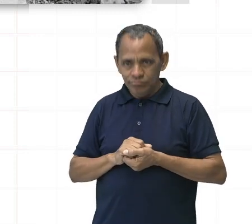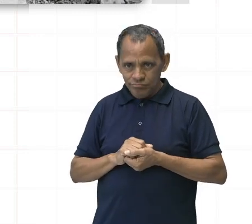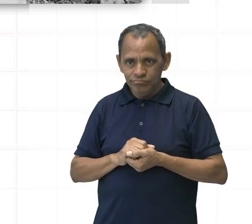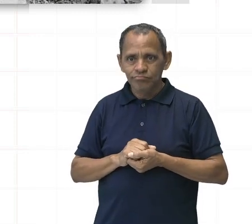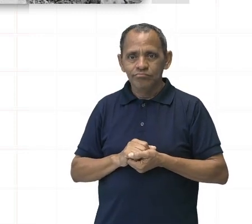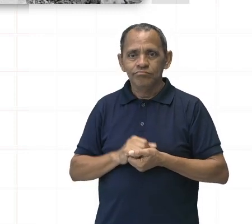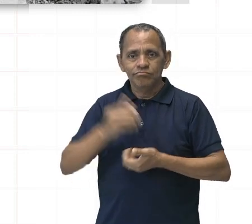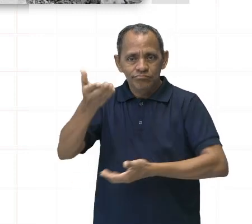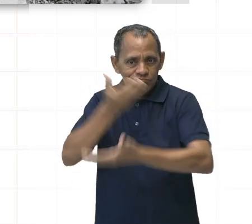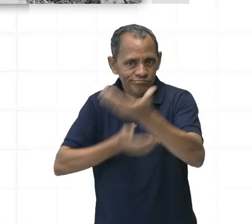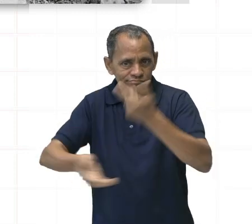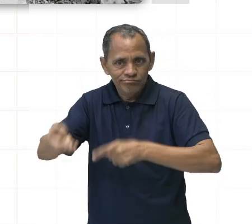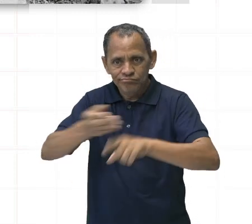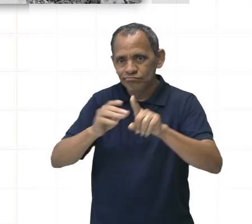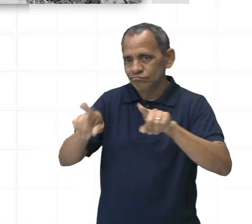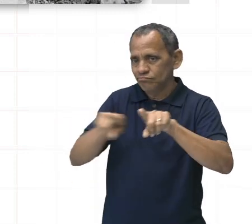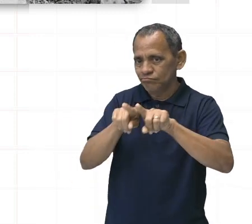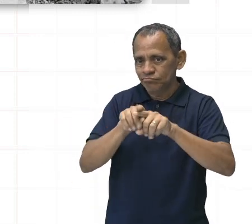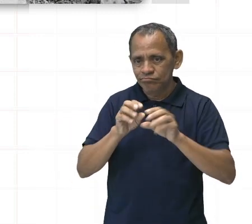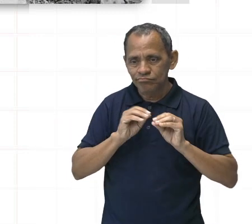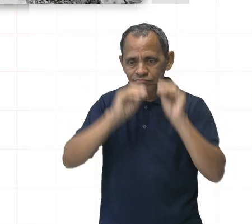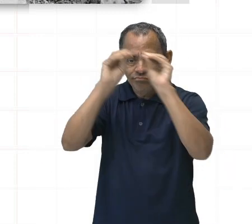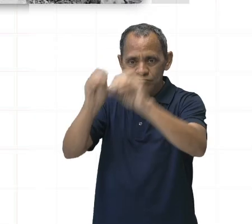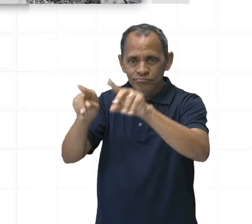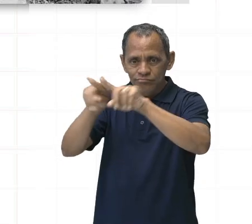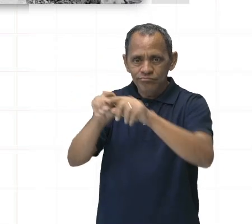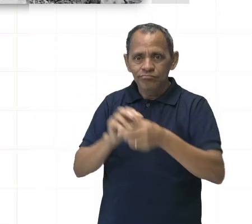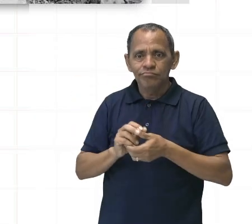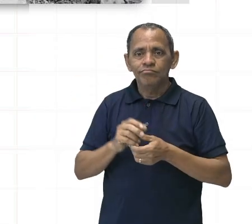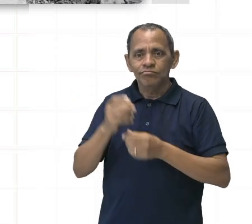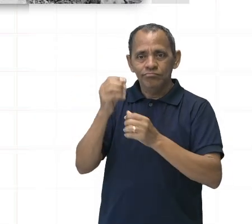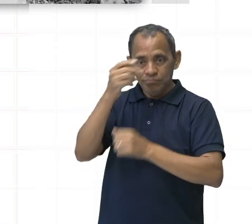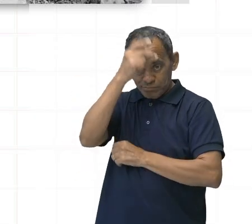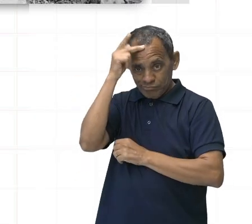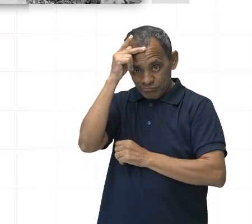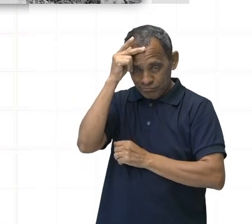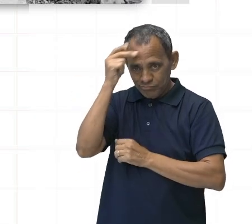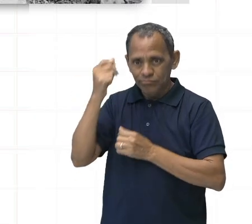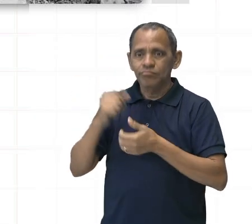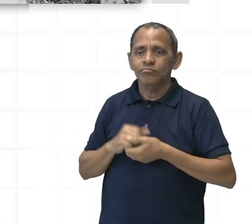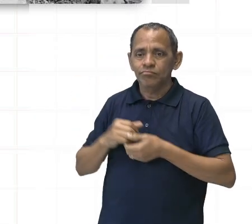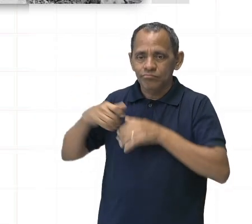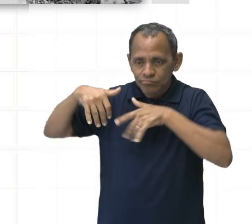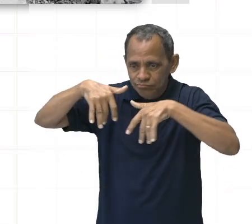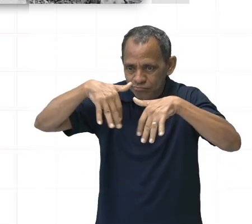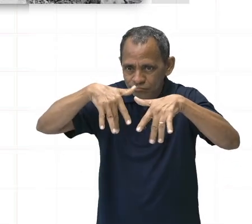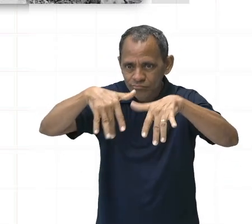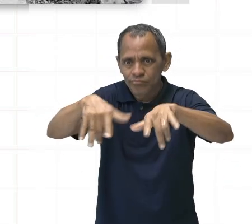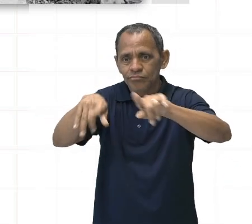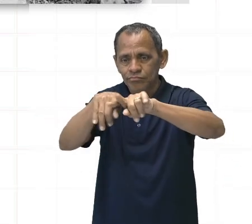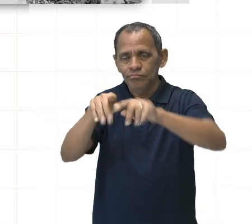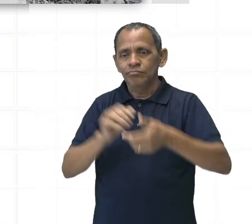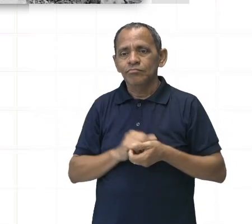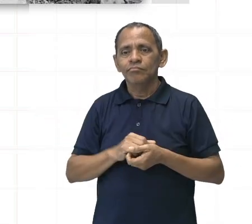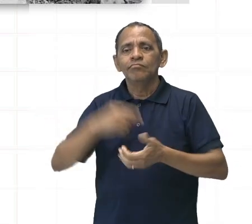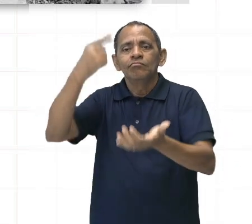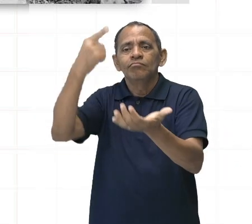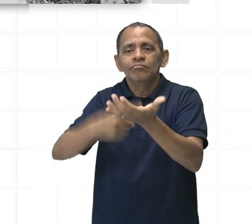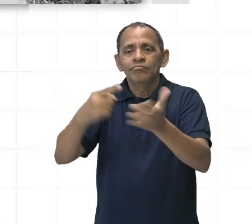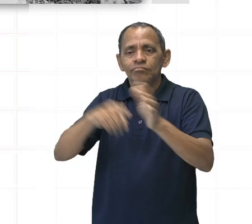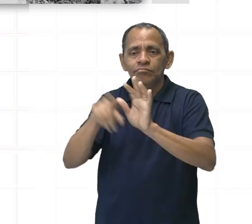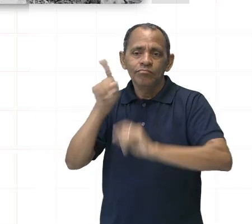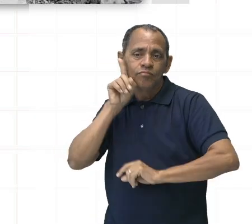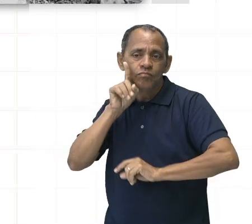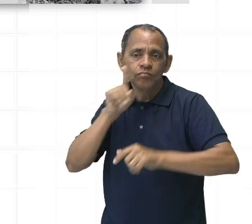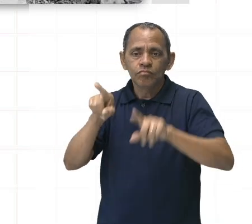de tropas em junho de 44. Getúlio firma acordos econômicos com os Estados Unidos, inclusive os